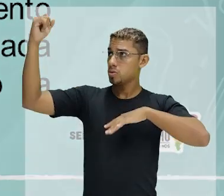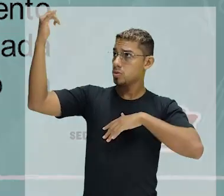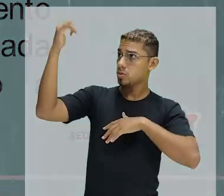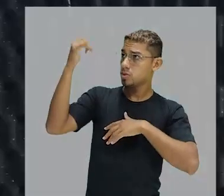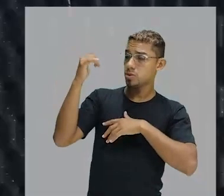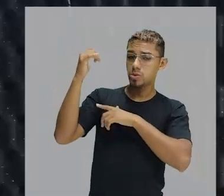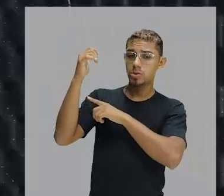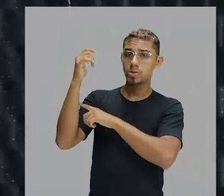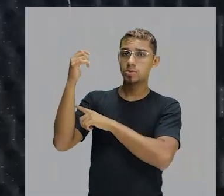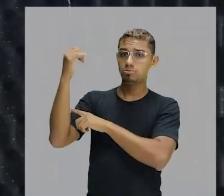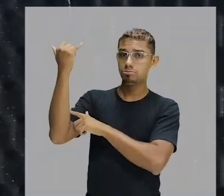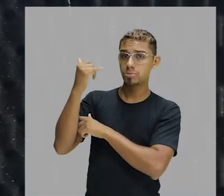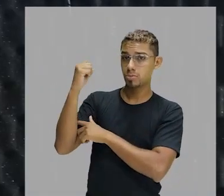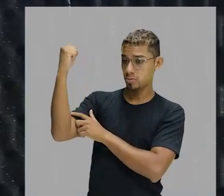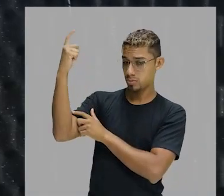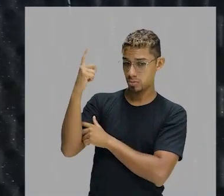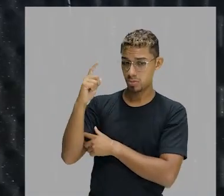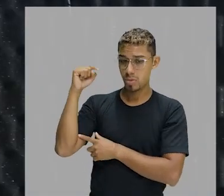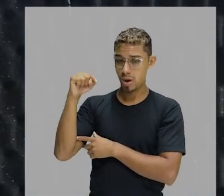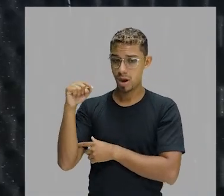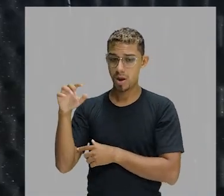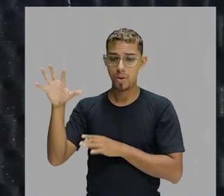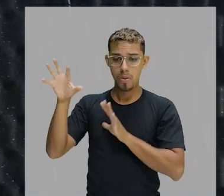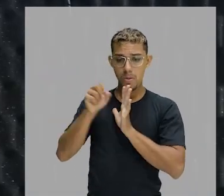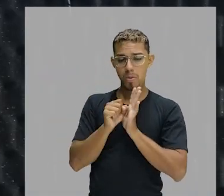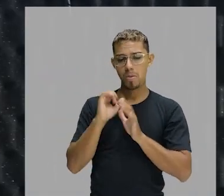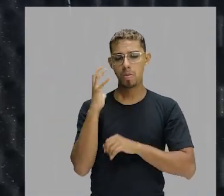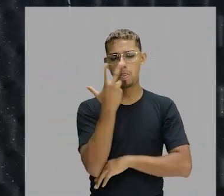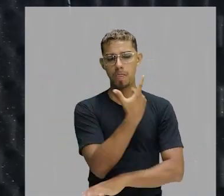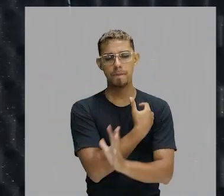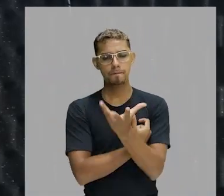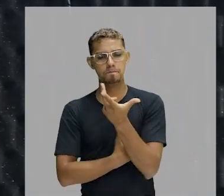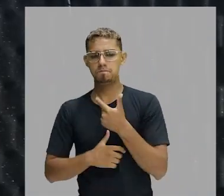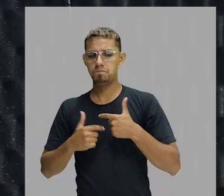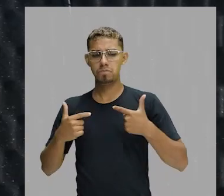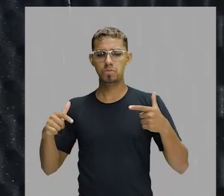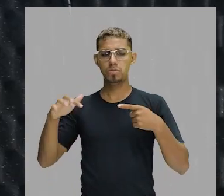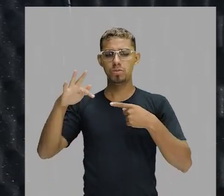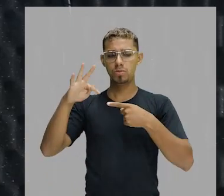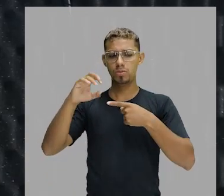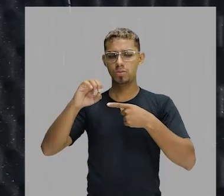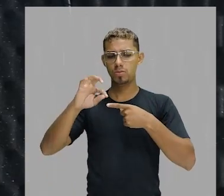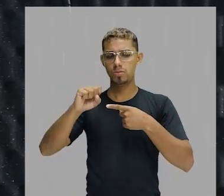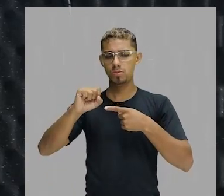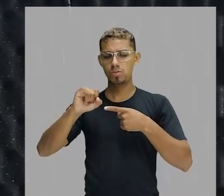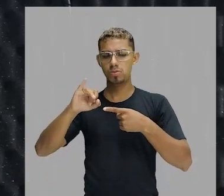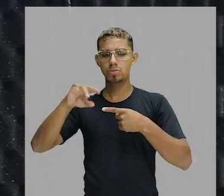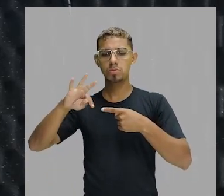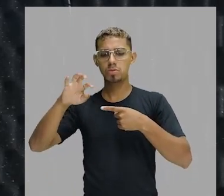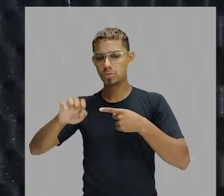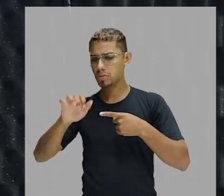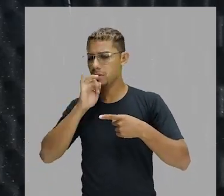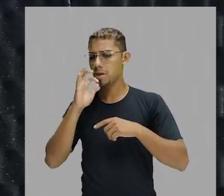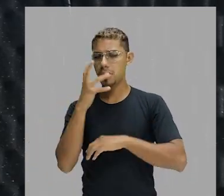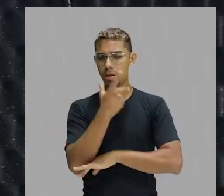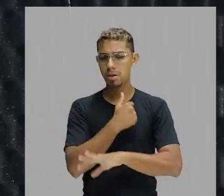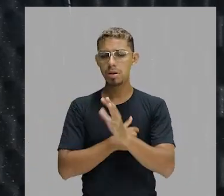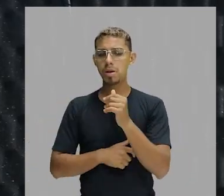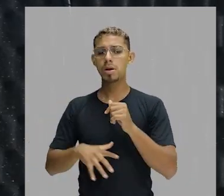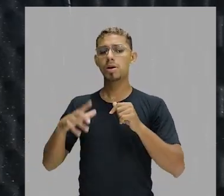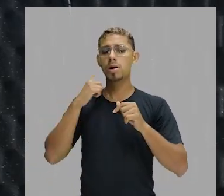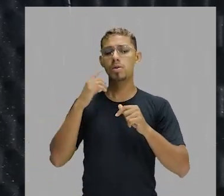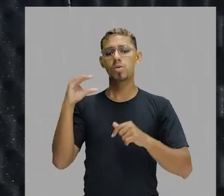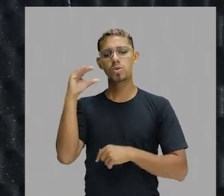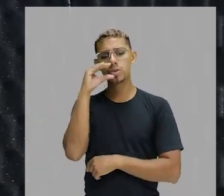fotossíntese e evapotranspiração, certo? Sem a floresta, com o solo exposto, quase toda essa energia seria devolvida para a atmosfera em forma